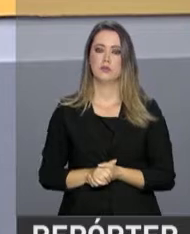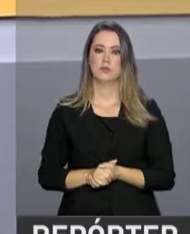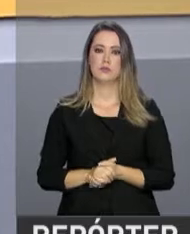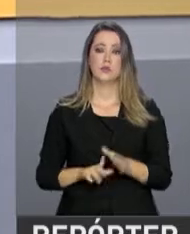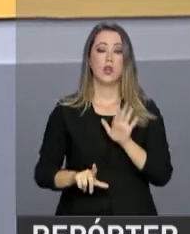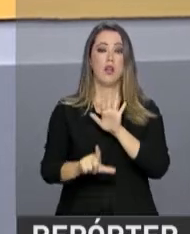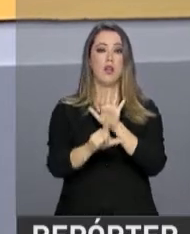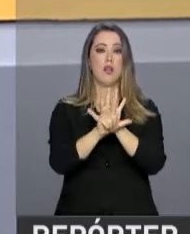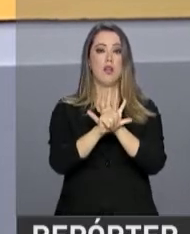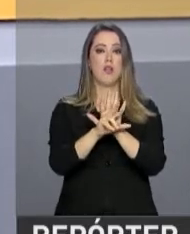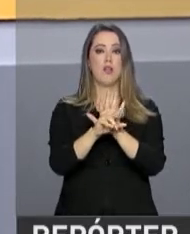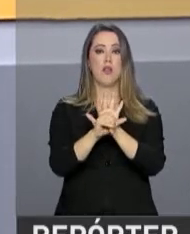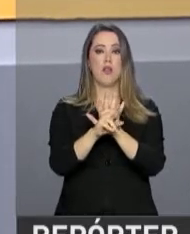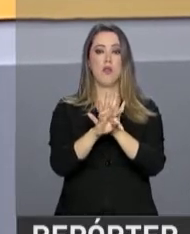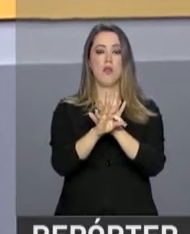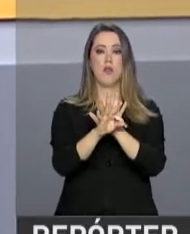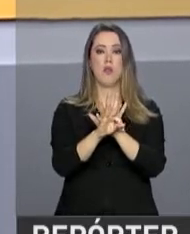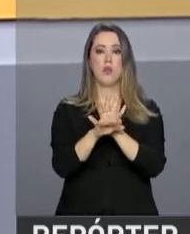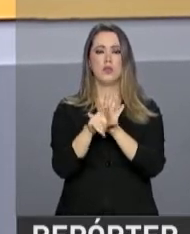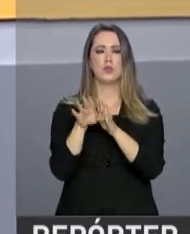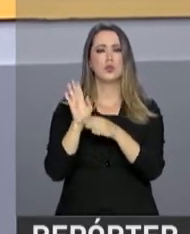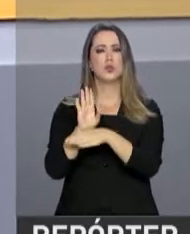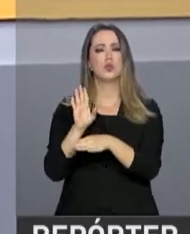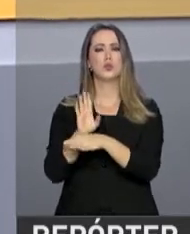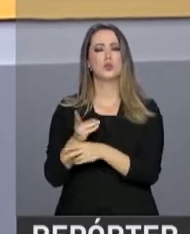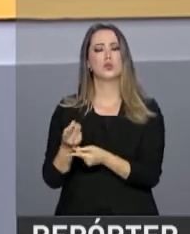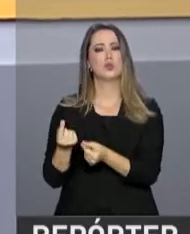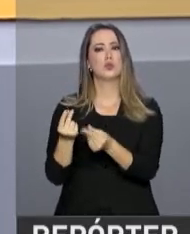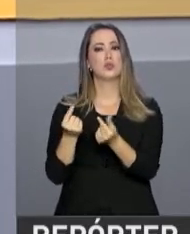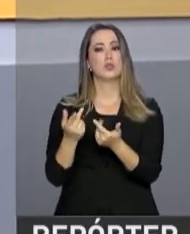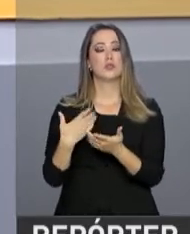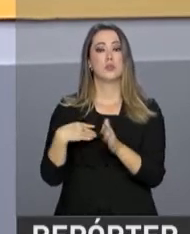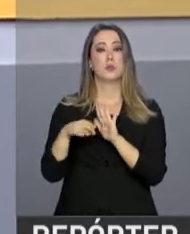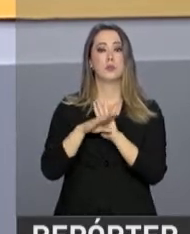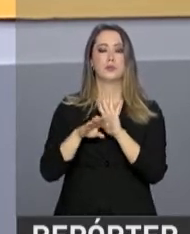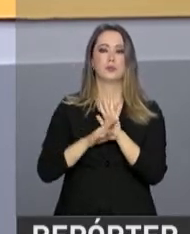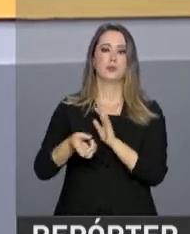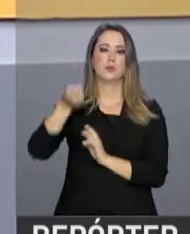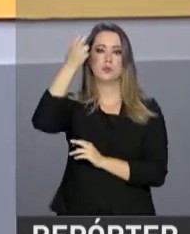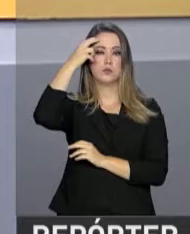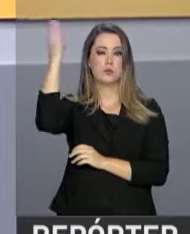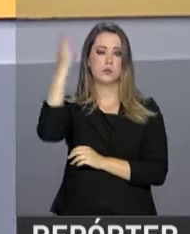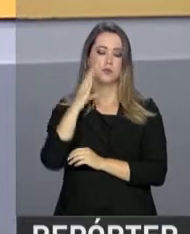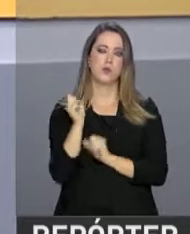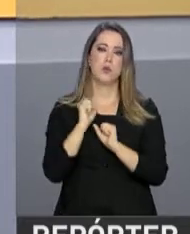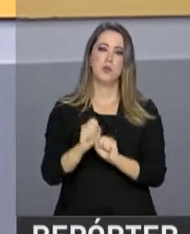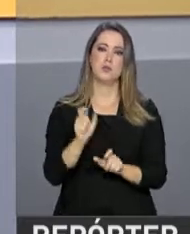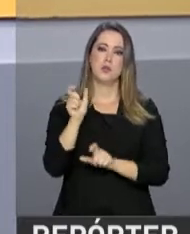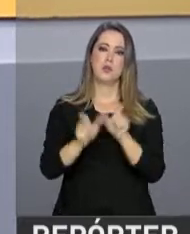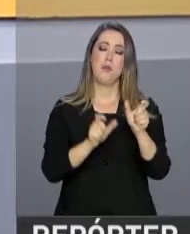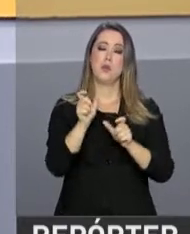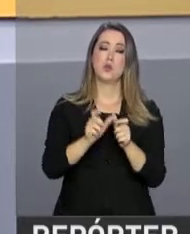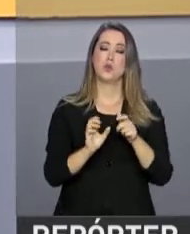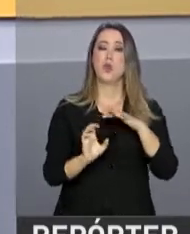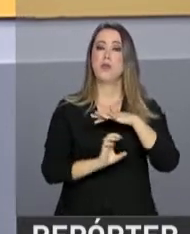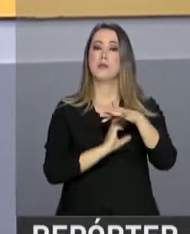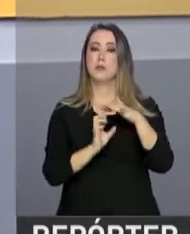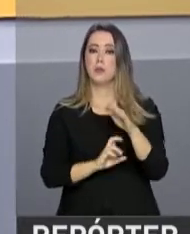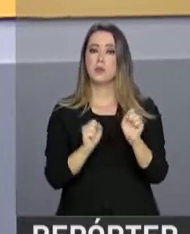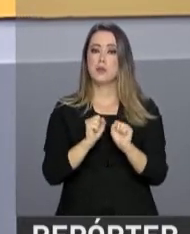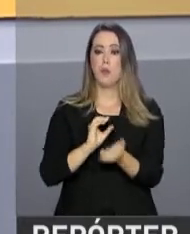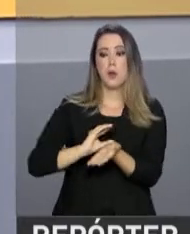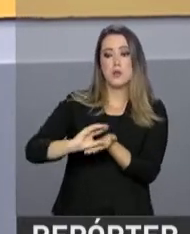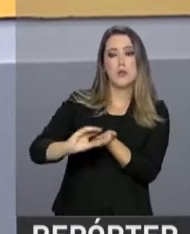a lei rouanet é uma das formas de apoio financeiro a projetos culturais no brasil ela permite que pessoas físicas ou jurídicas